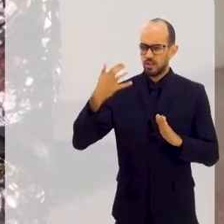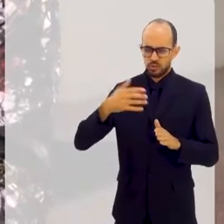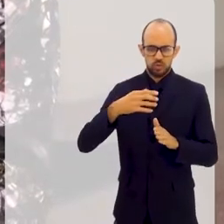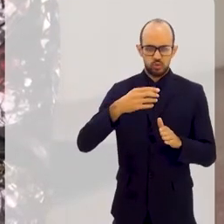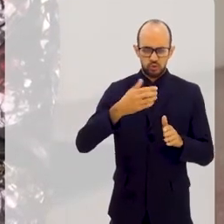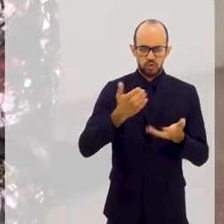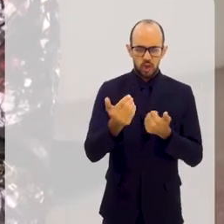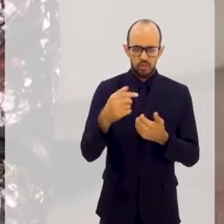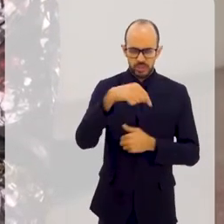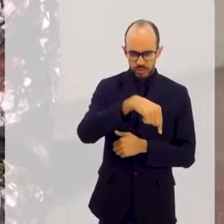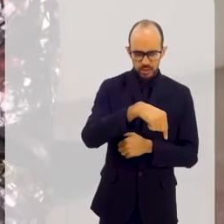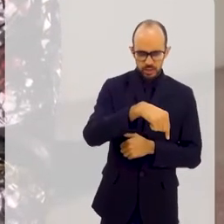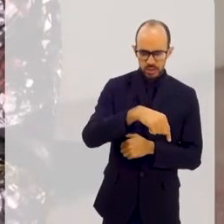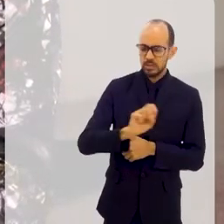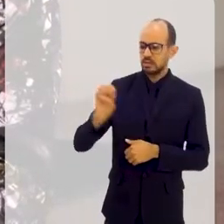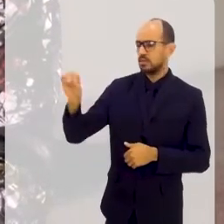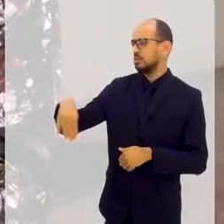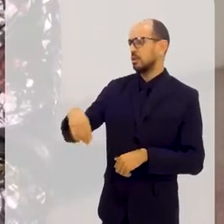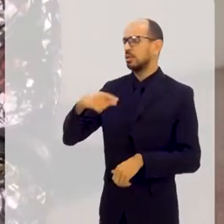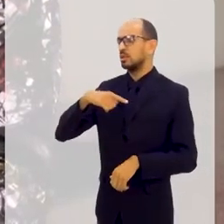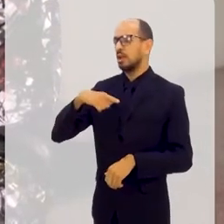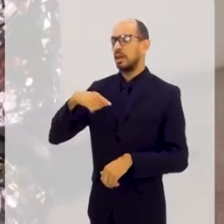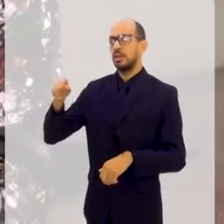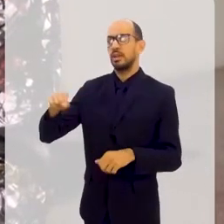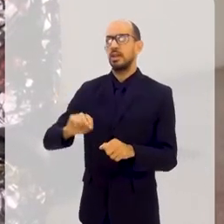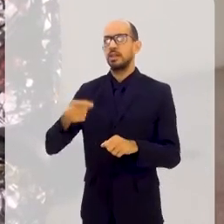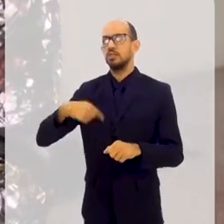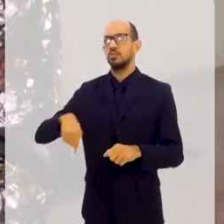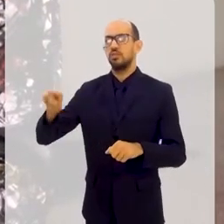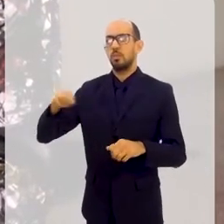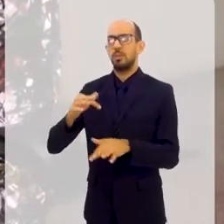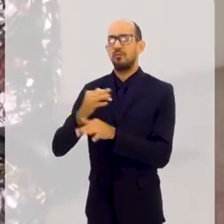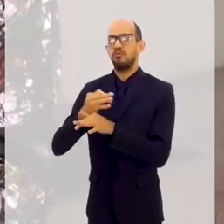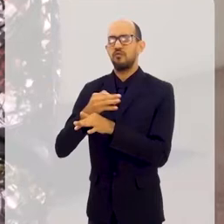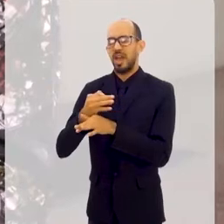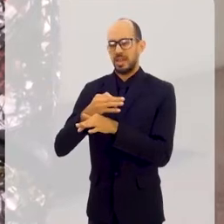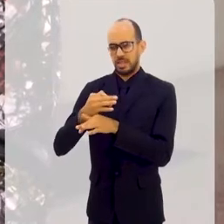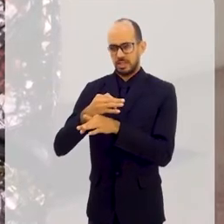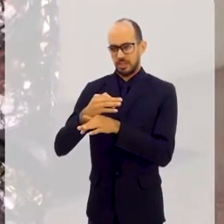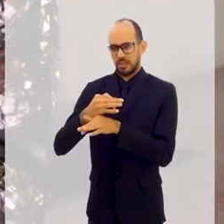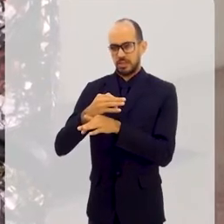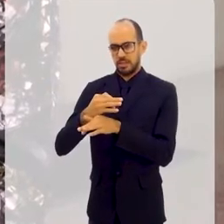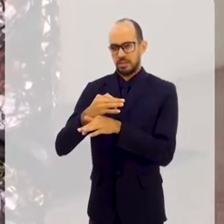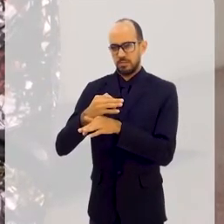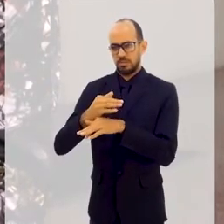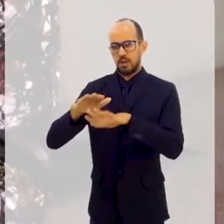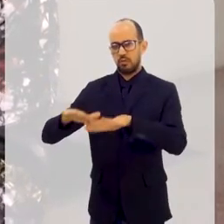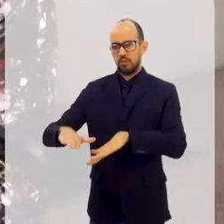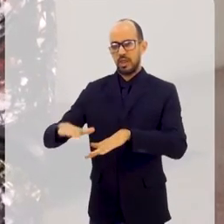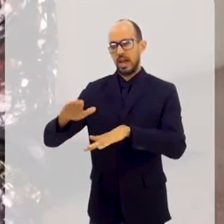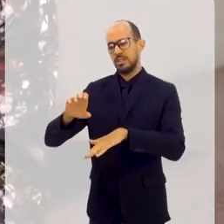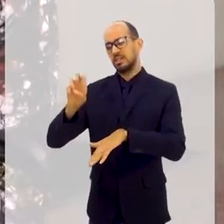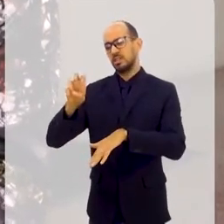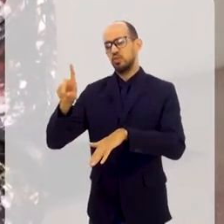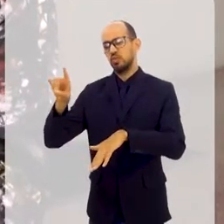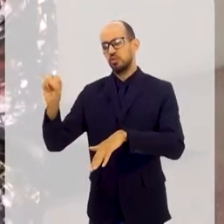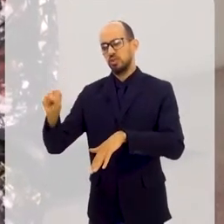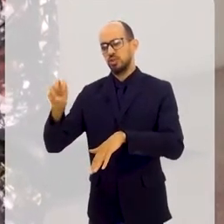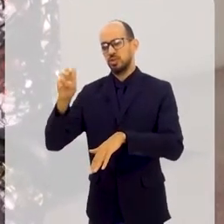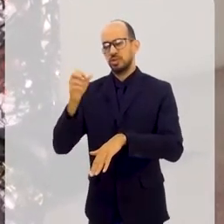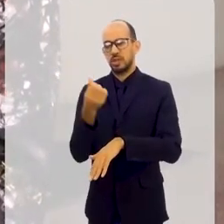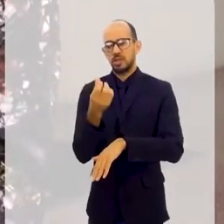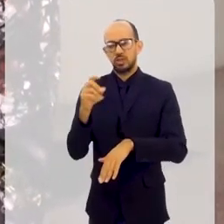esses jovens retiro espiritual que a gente faz anualmente na época de carnaval por cinco ou seis dias